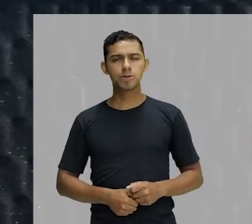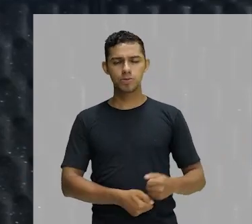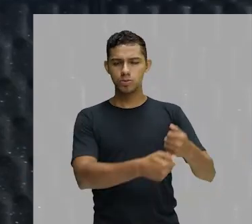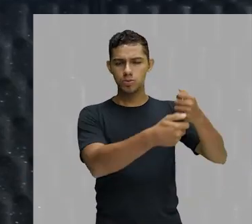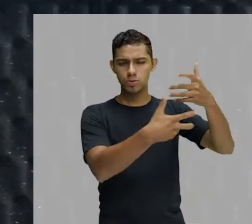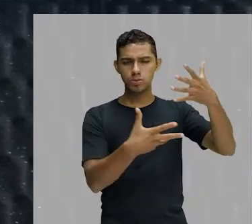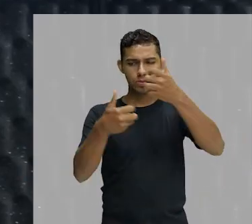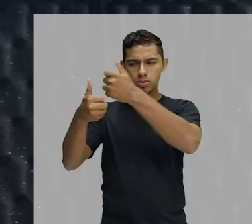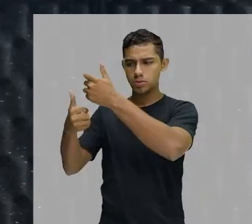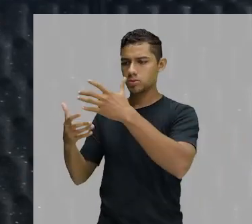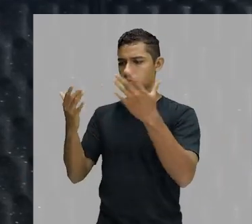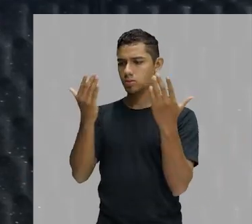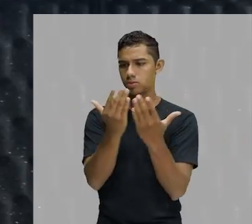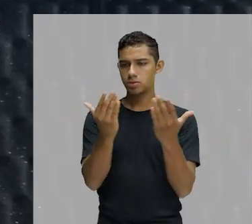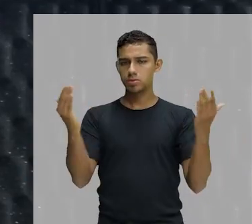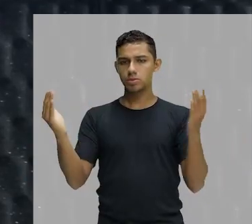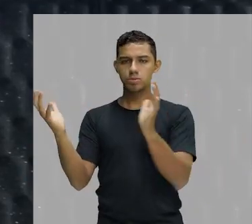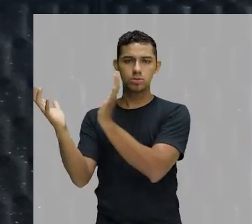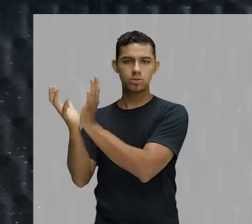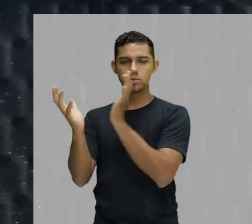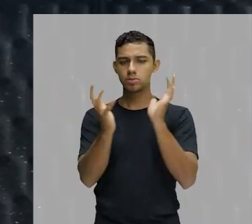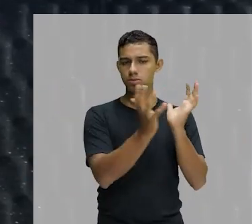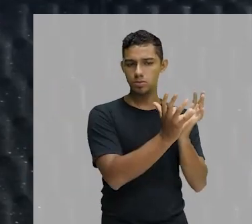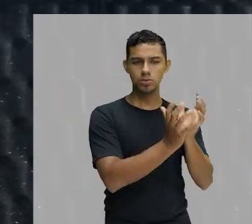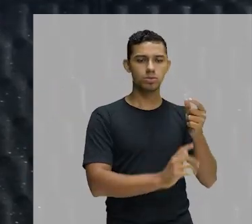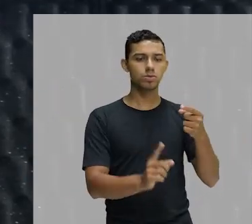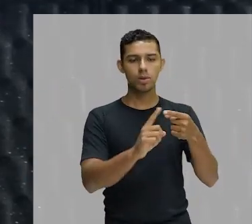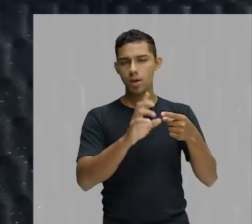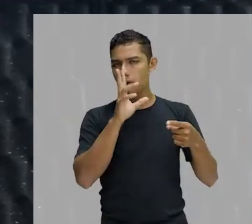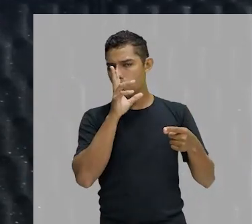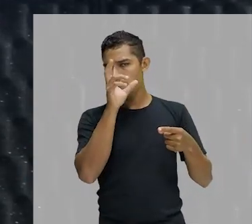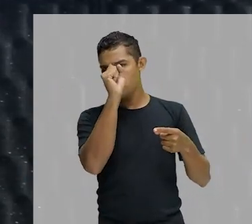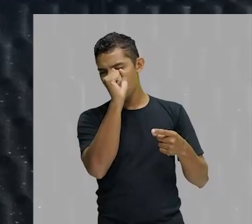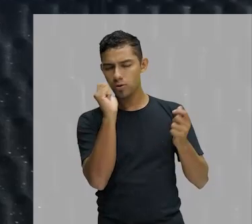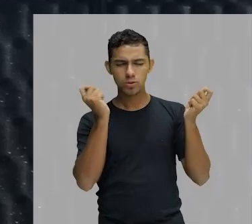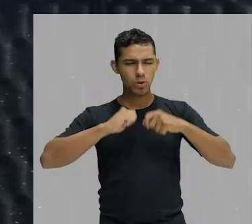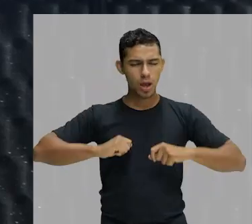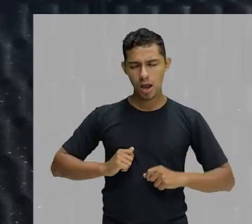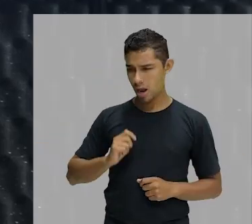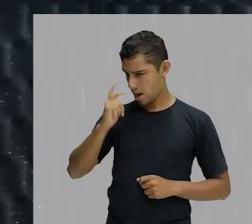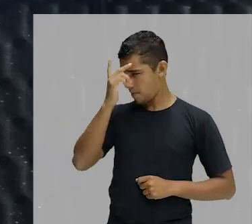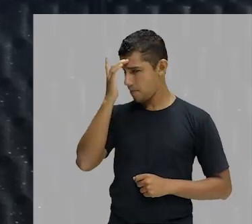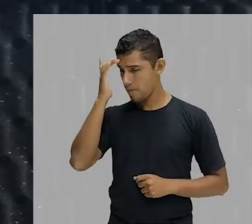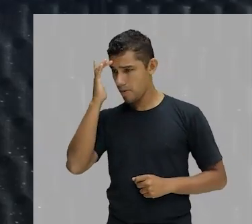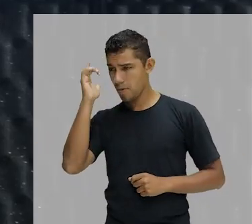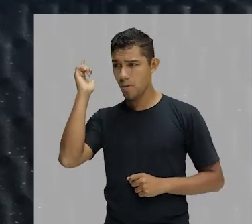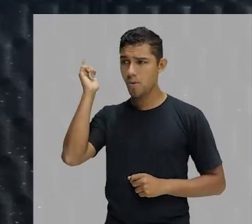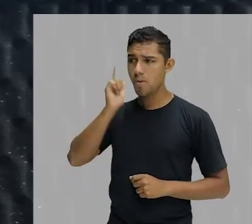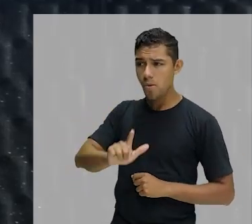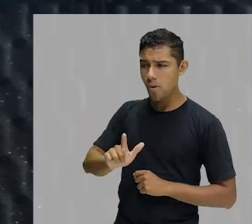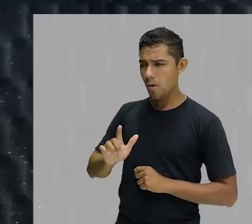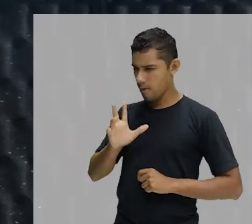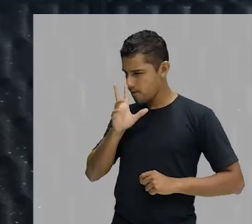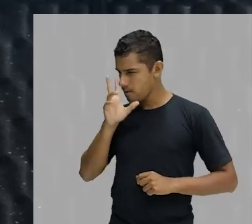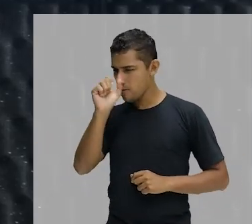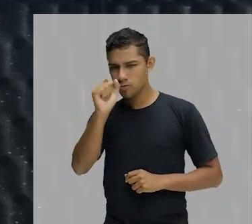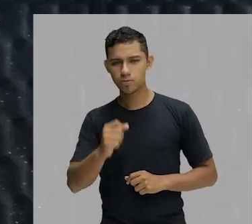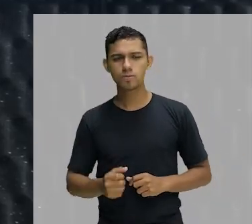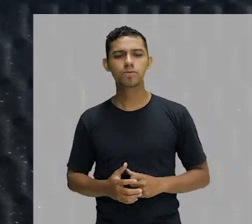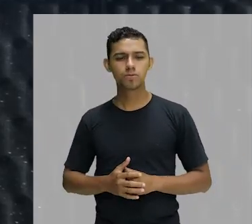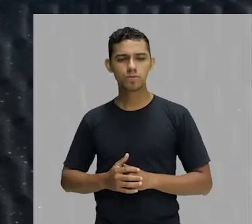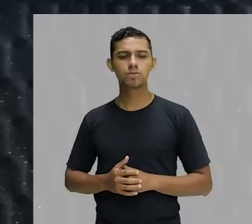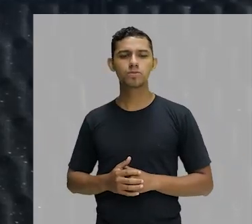forma. As condicionais, vocês já aprenderam que fosse a capacidade que o indivíduo tem de exercer